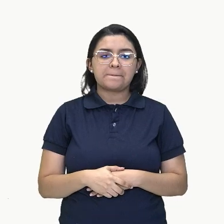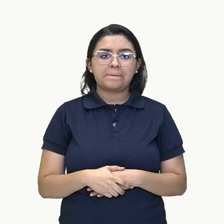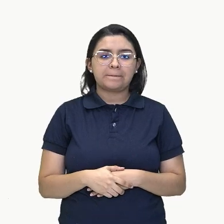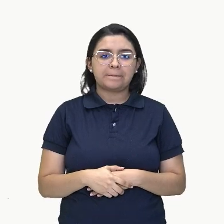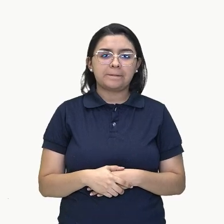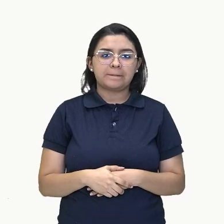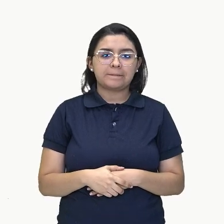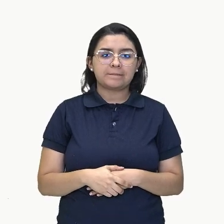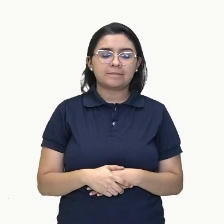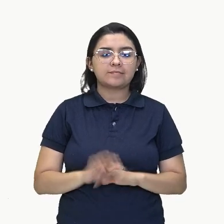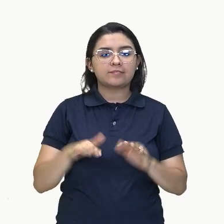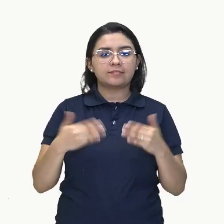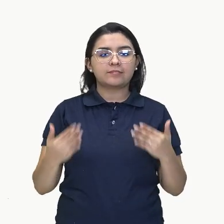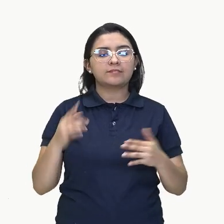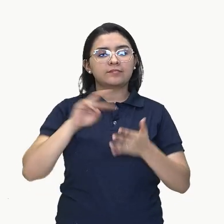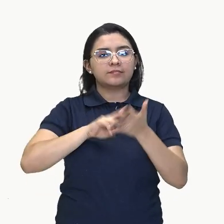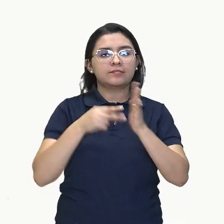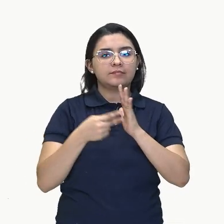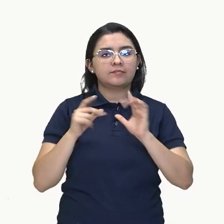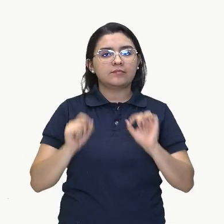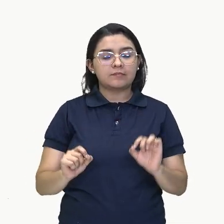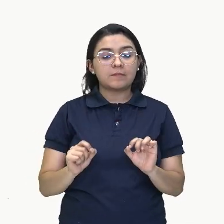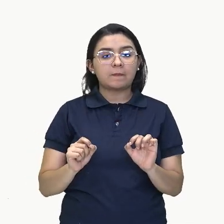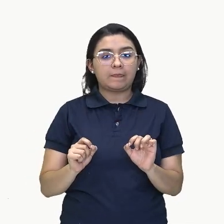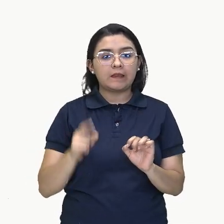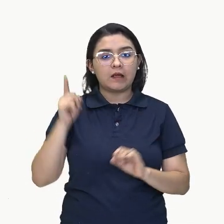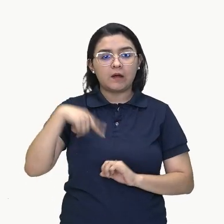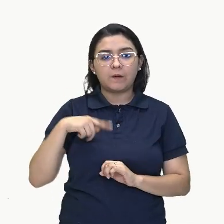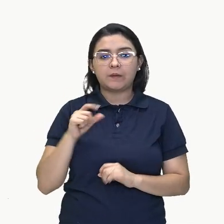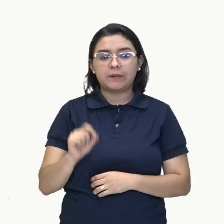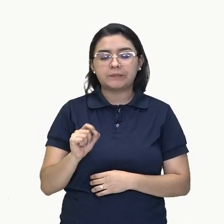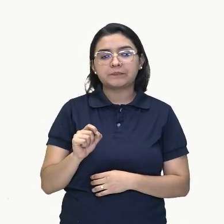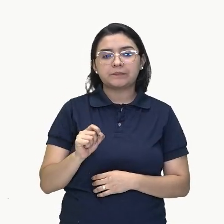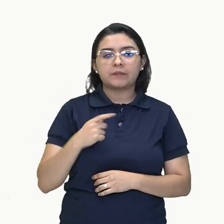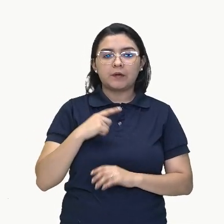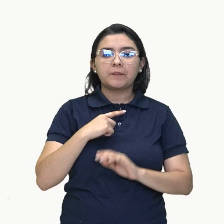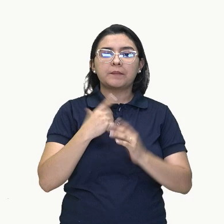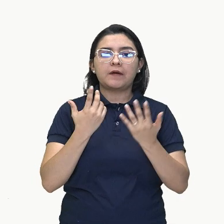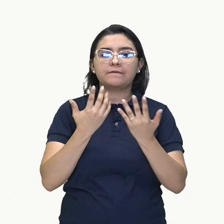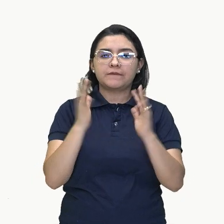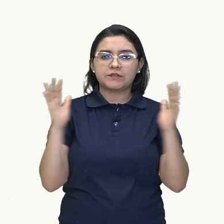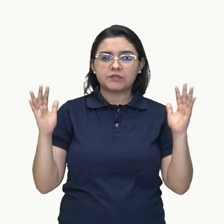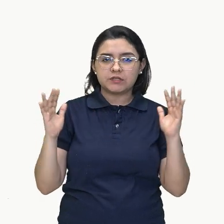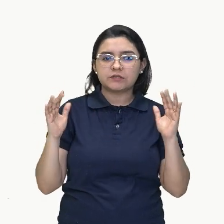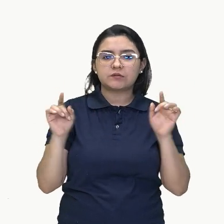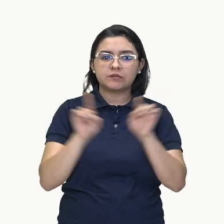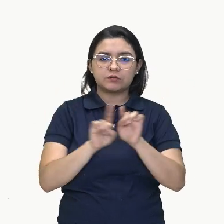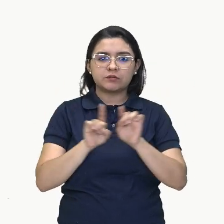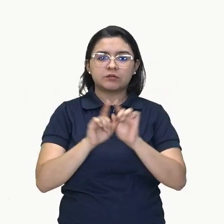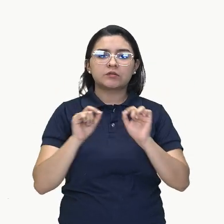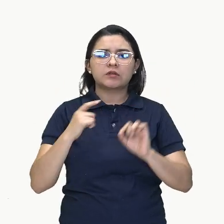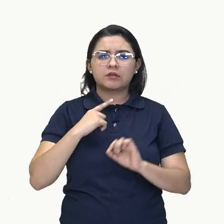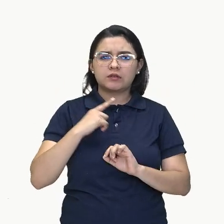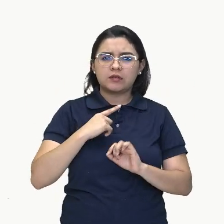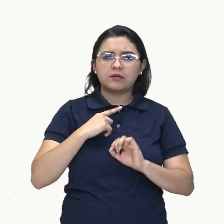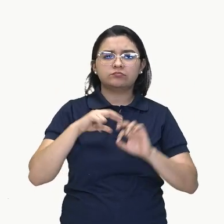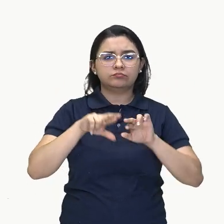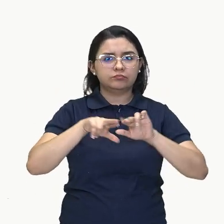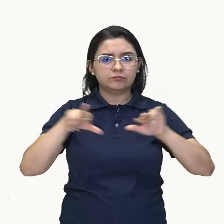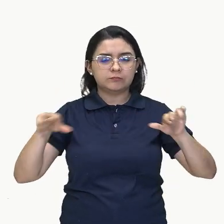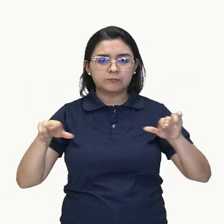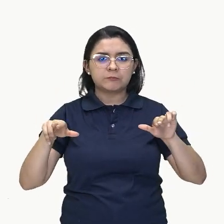grandes, tá bom? Então, isso significa dizer que é uma vegetação com a presença, né, de